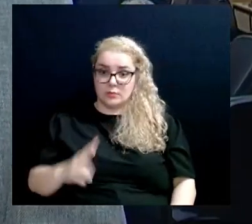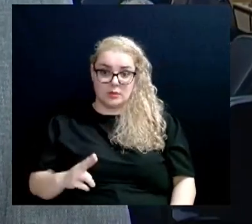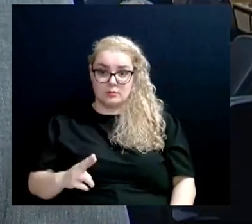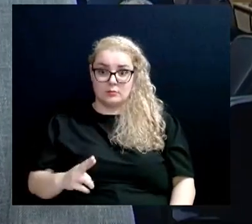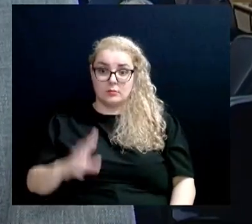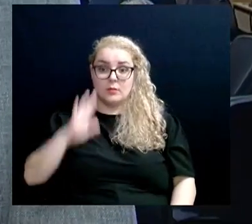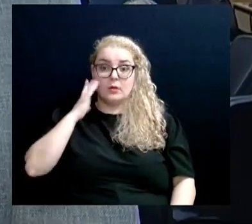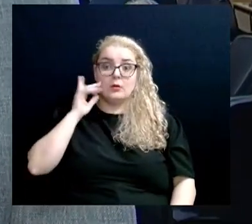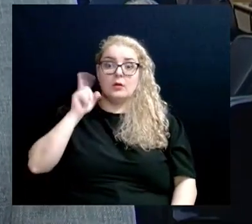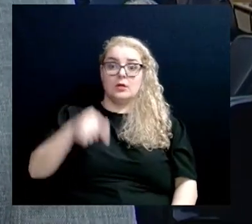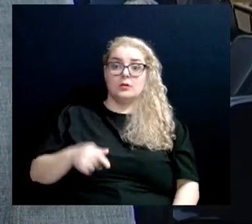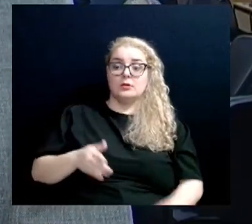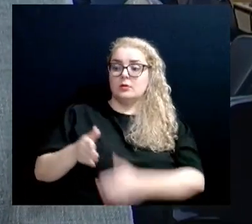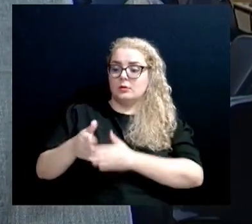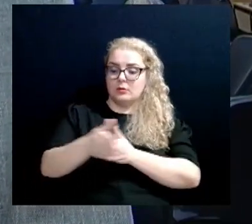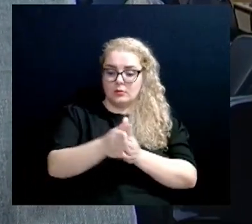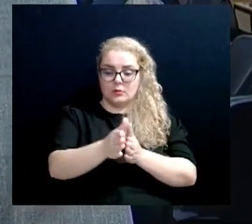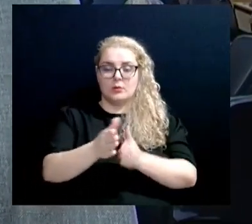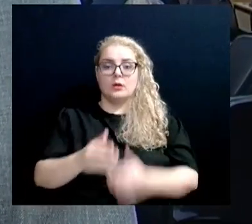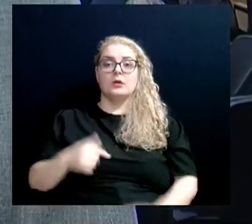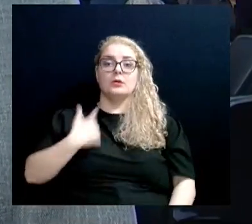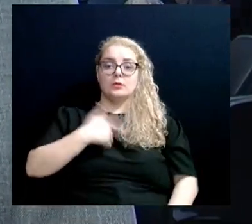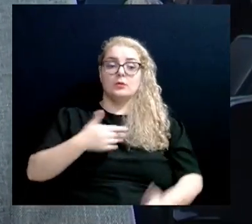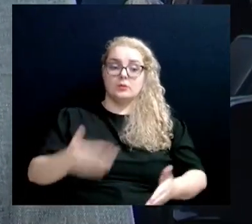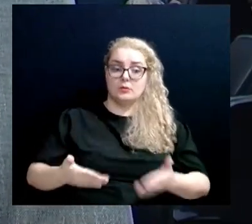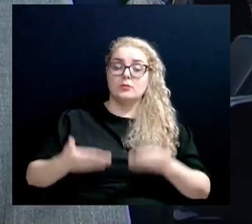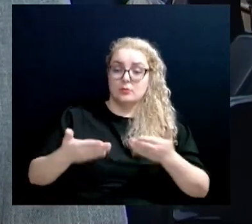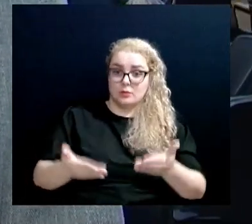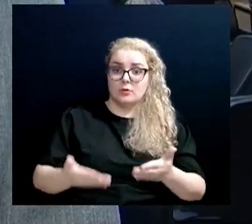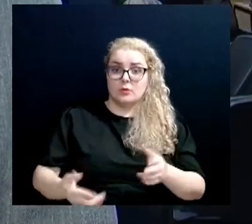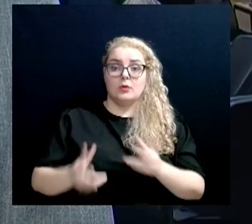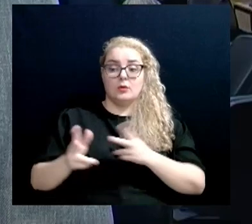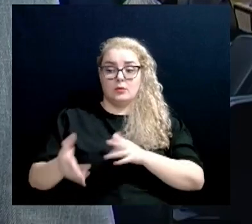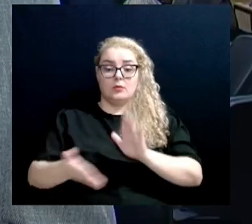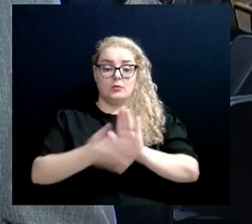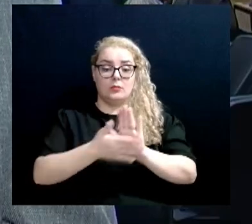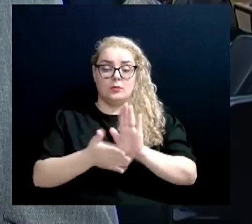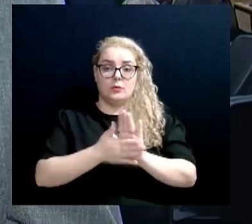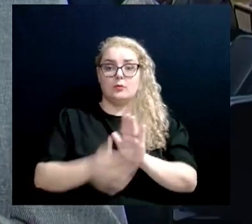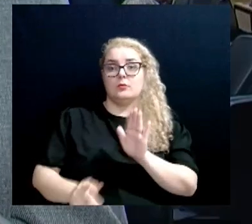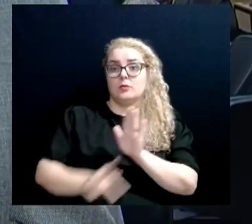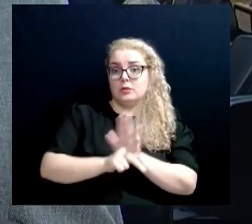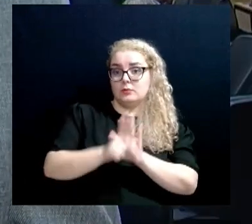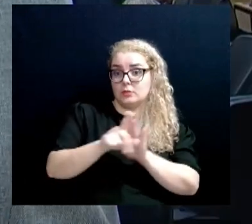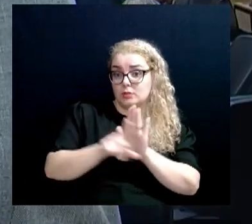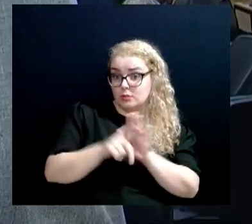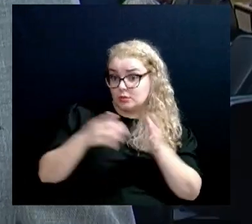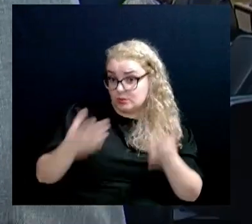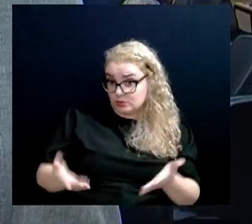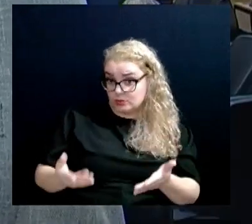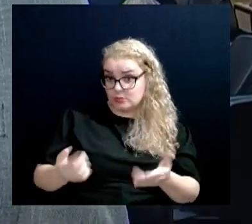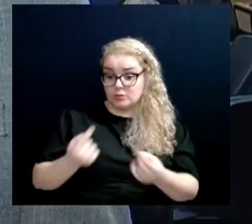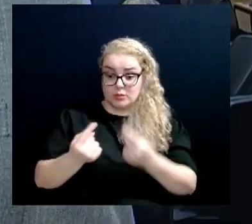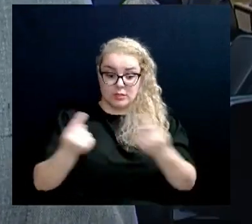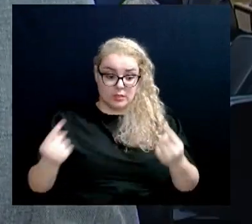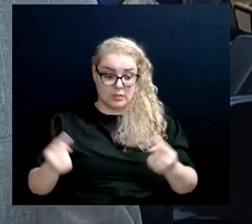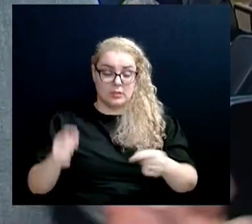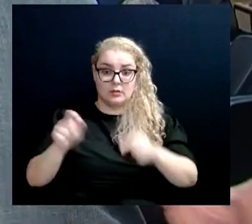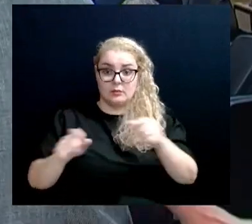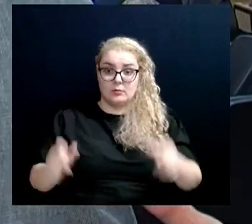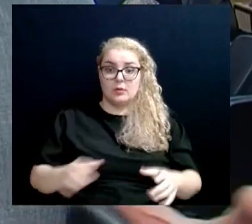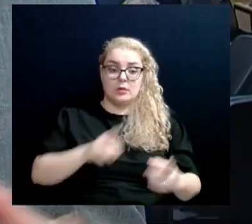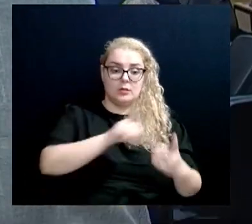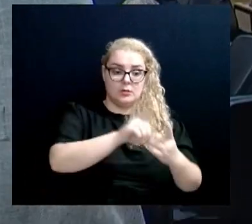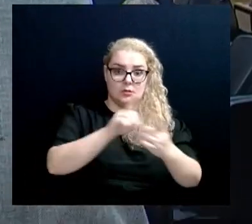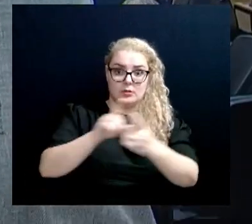esse é o mote, do que a gente coloca como proposta nesse projeto de lei. Cada indivíduo tem que ser atendido, é